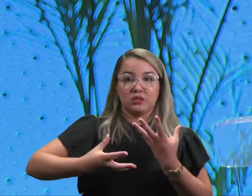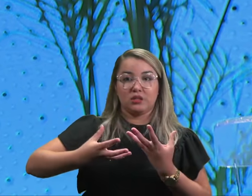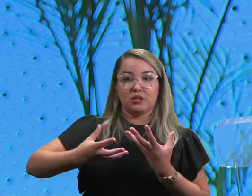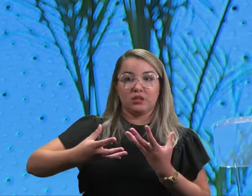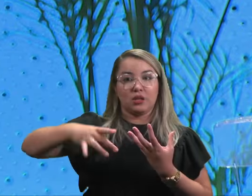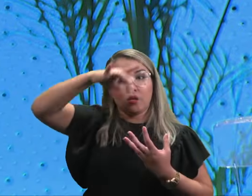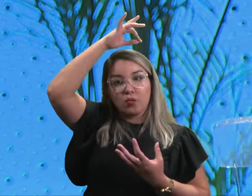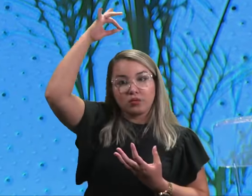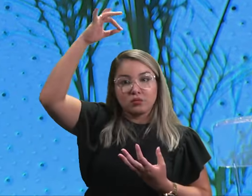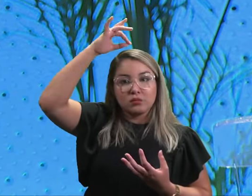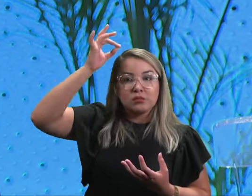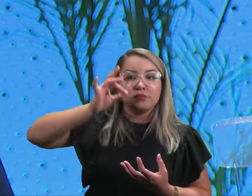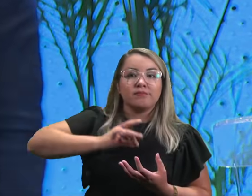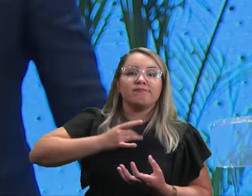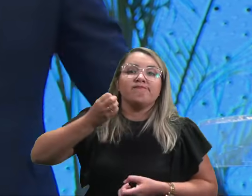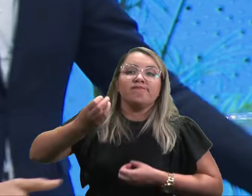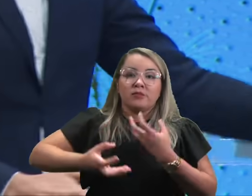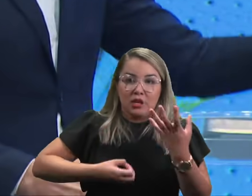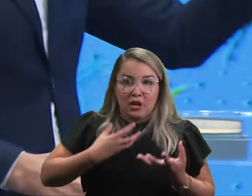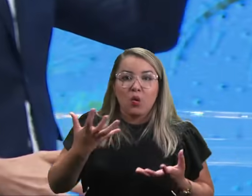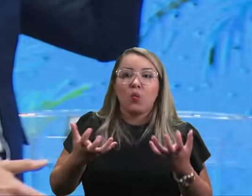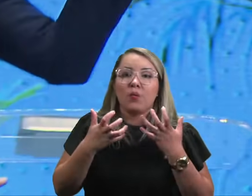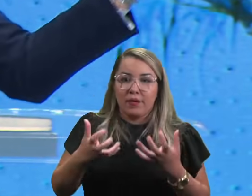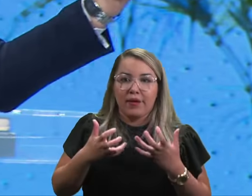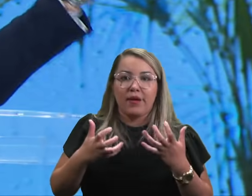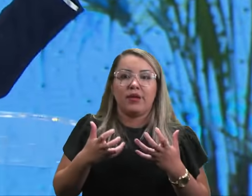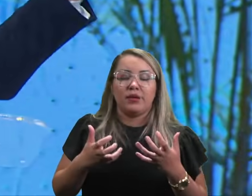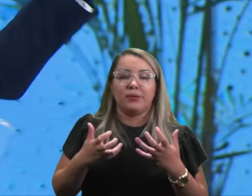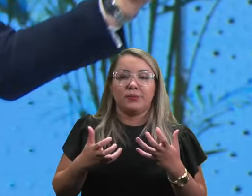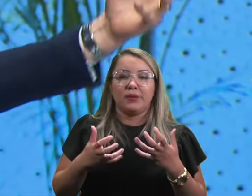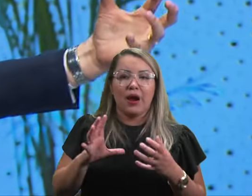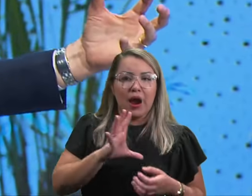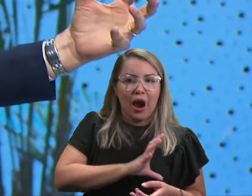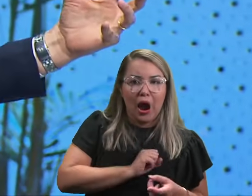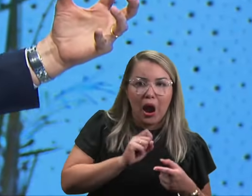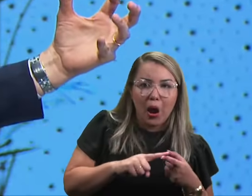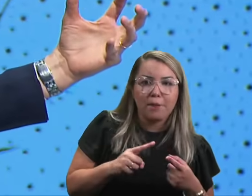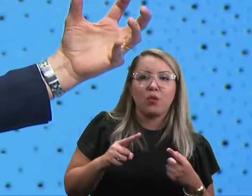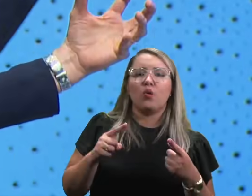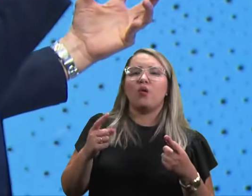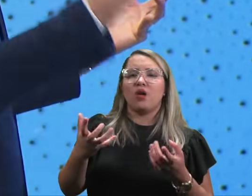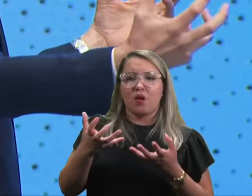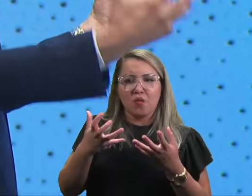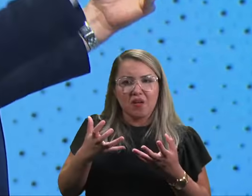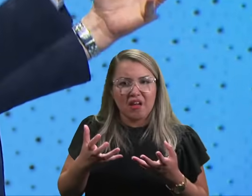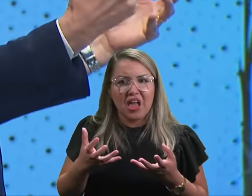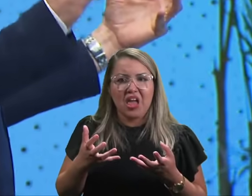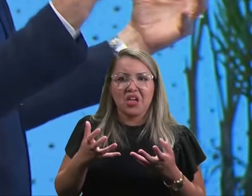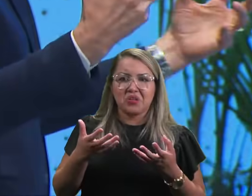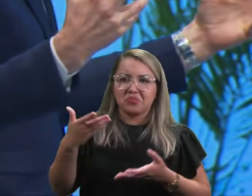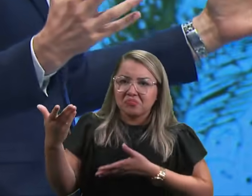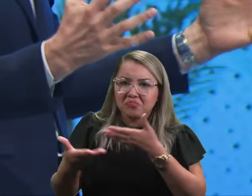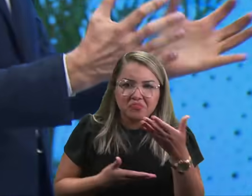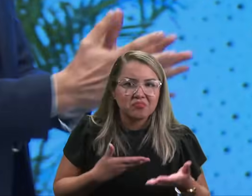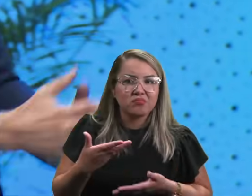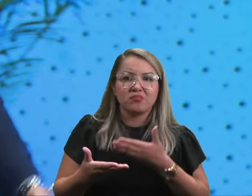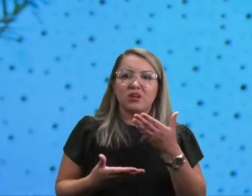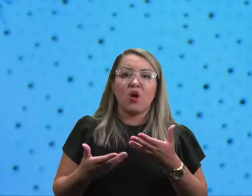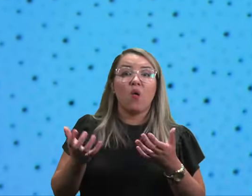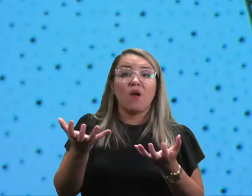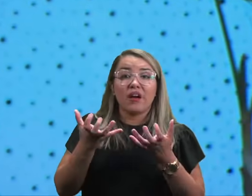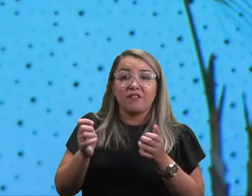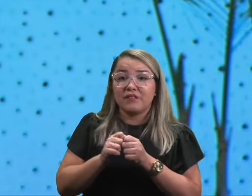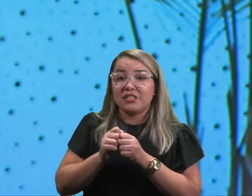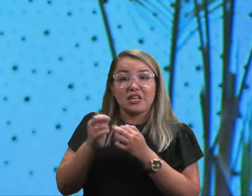as obras do Espírito, eu quero produzir o fruto do amor do Espírito e produzir as obras de Cristo Jesus na minha